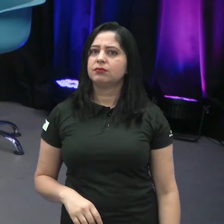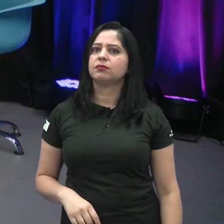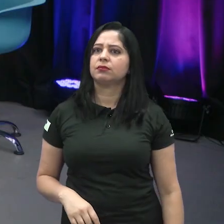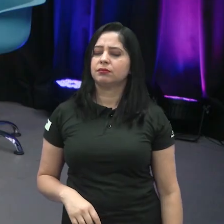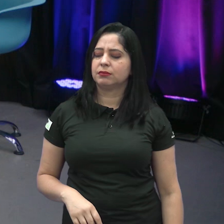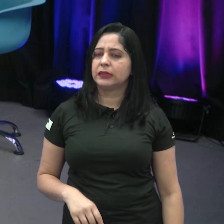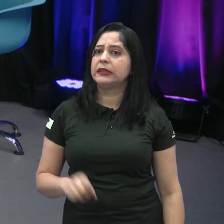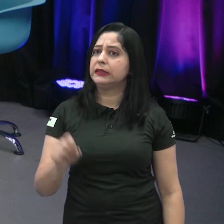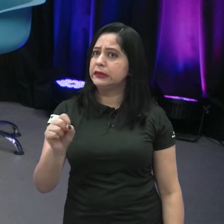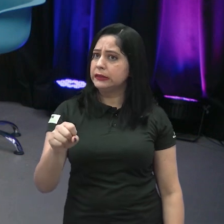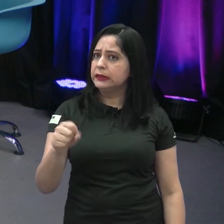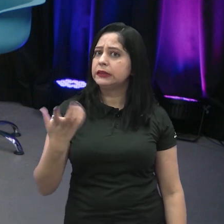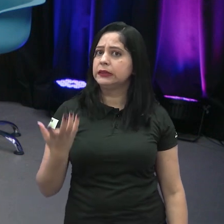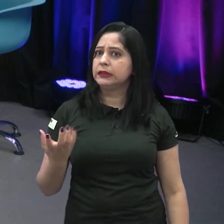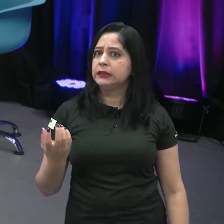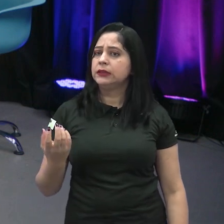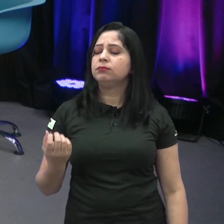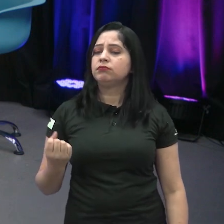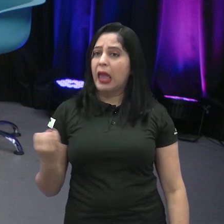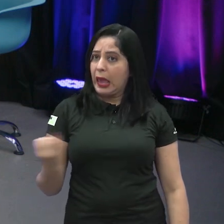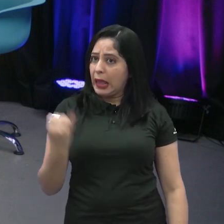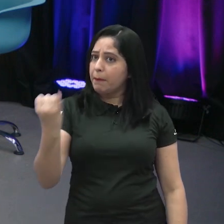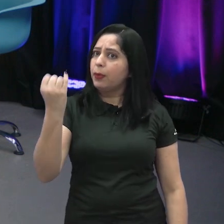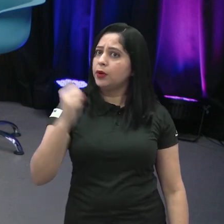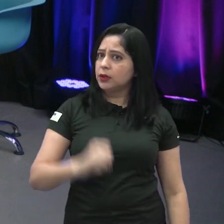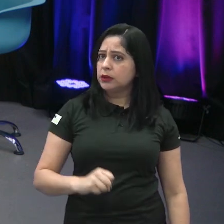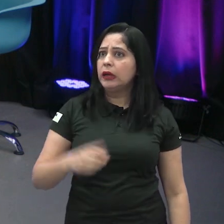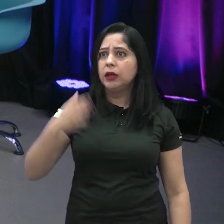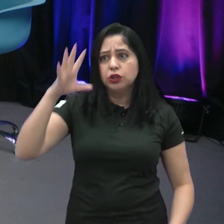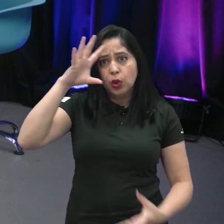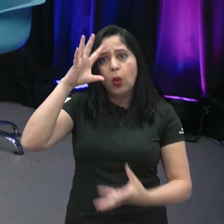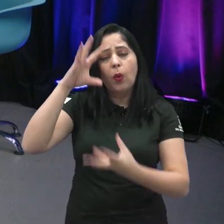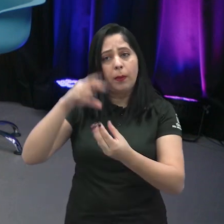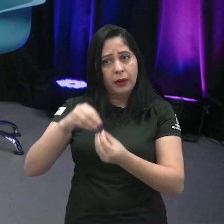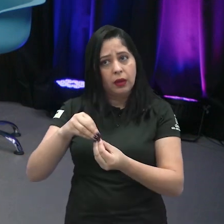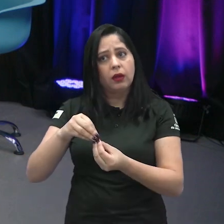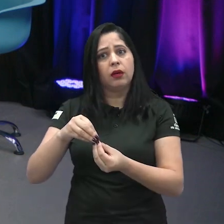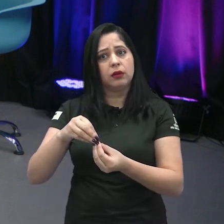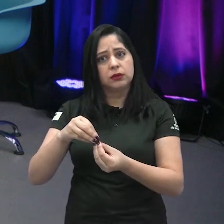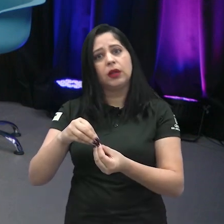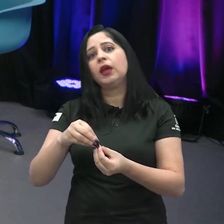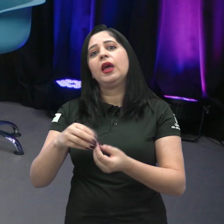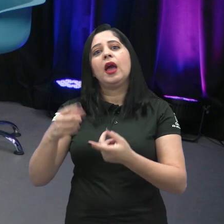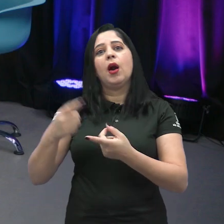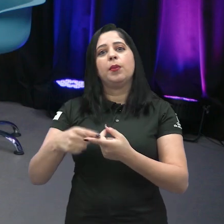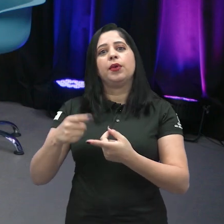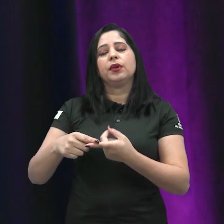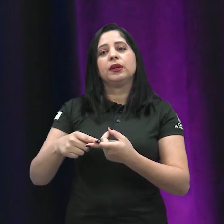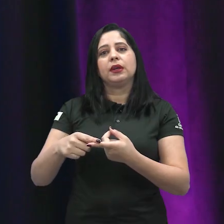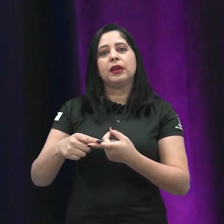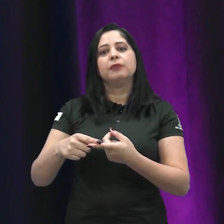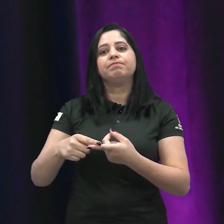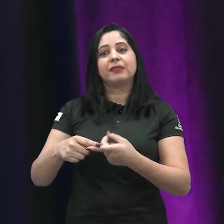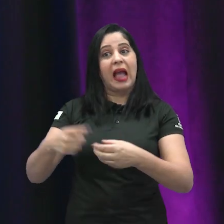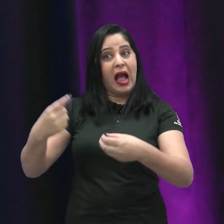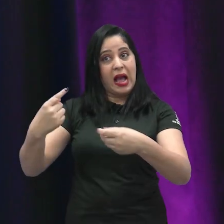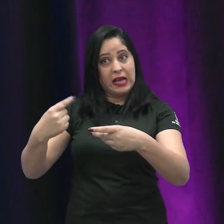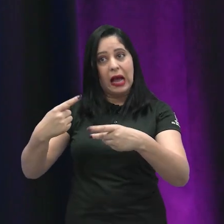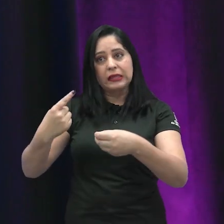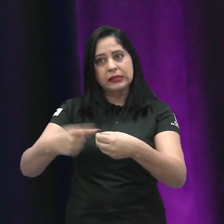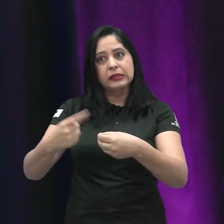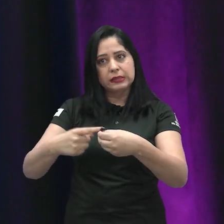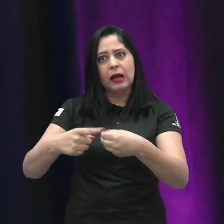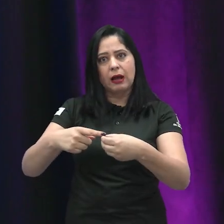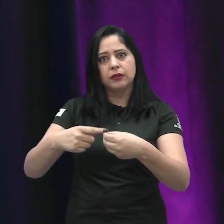saber que existe e fazer essa procura, né? Para que até mesmo a cidade, o município tenha números para entender